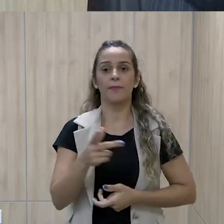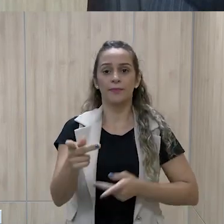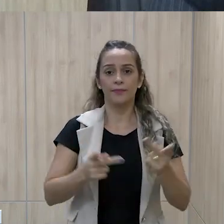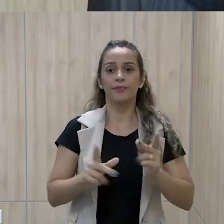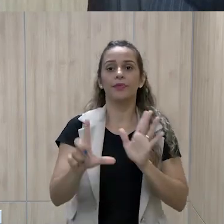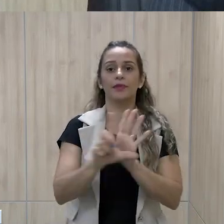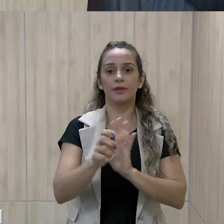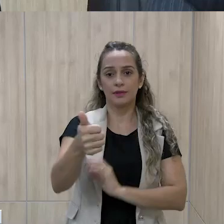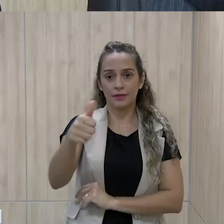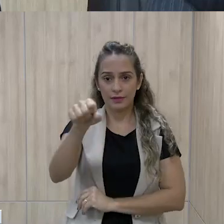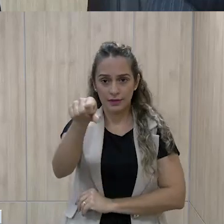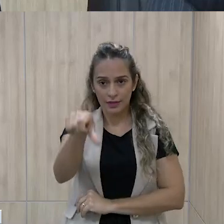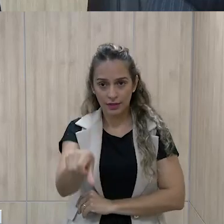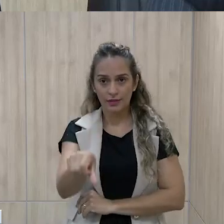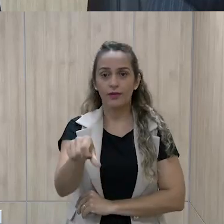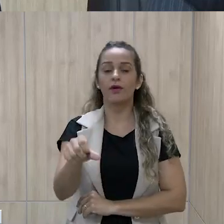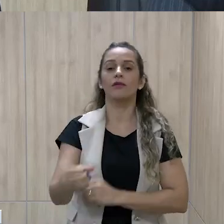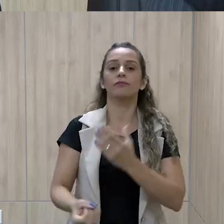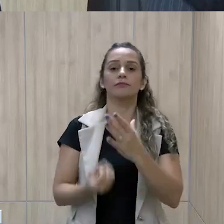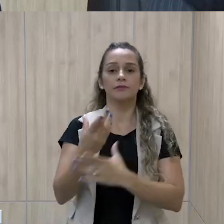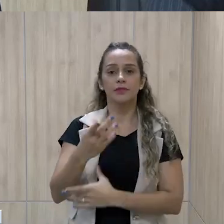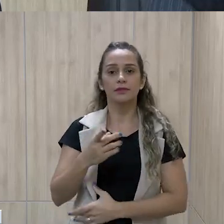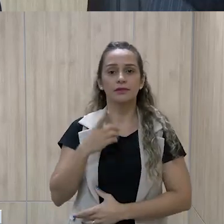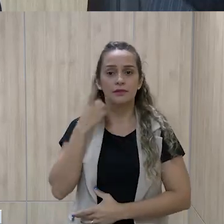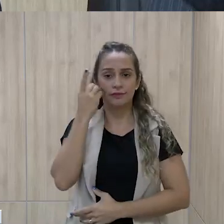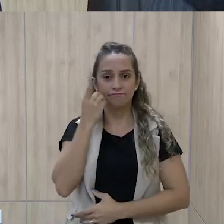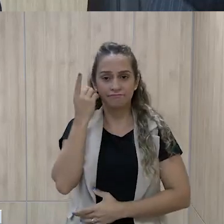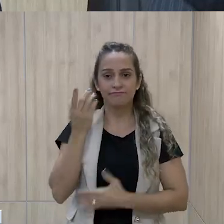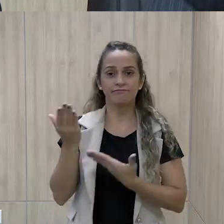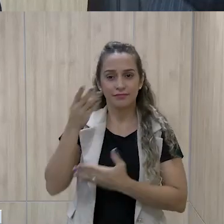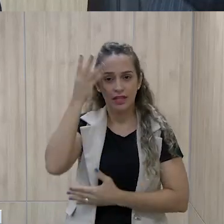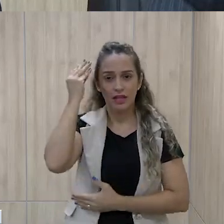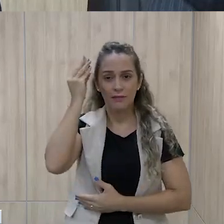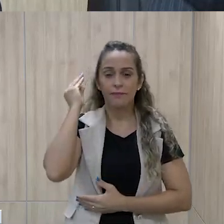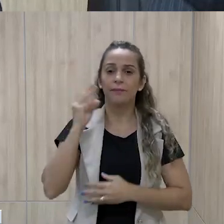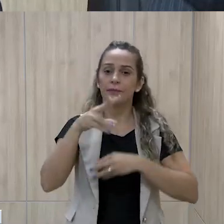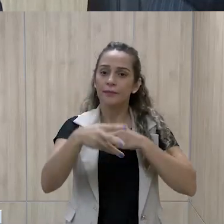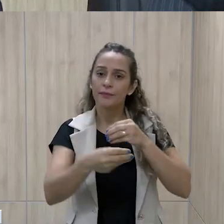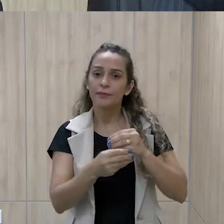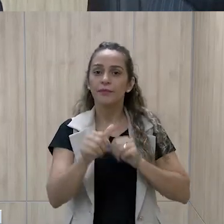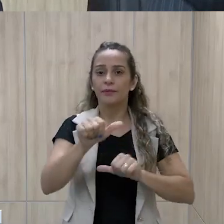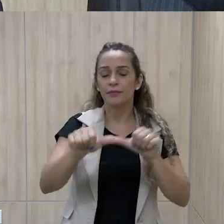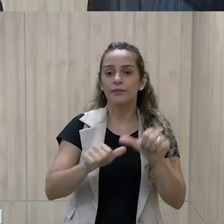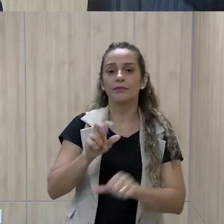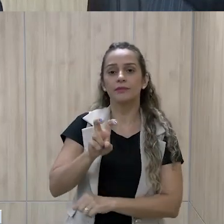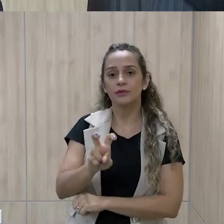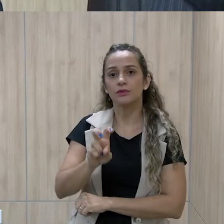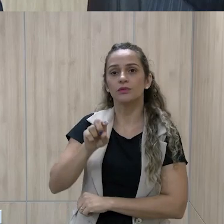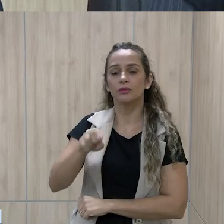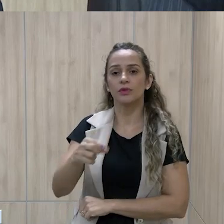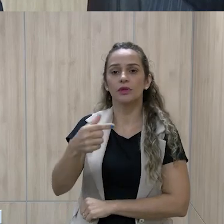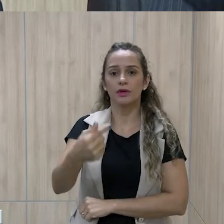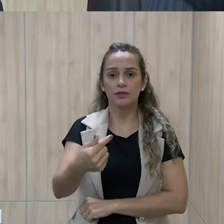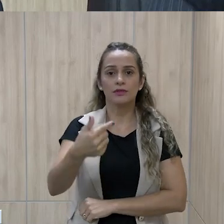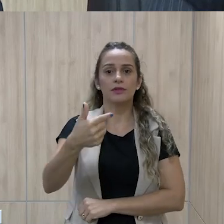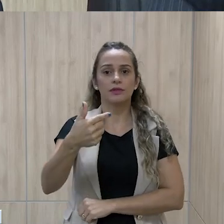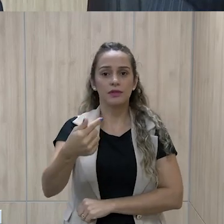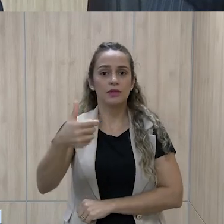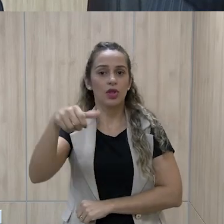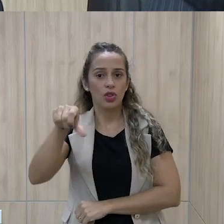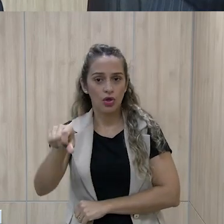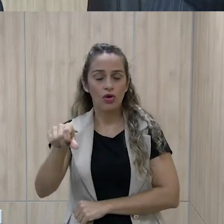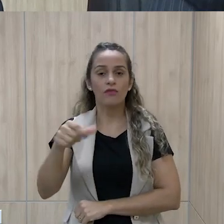de lei número 189 2023 e autoria Deputado delegado Camargo Altera a ementa da lei